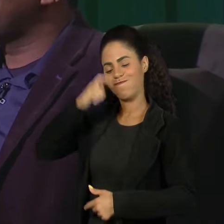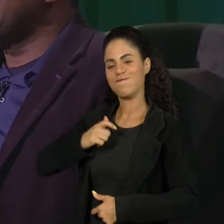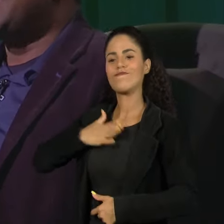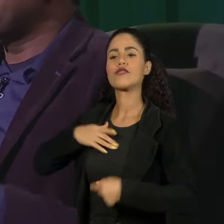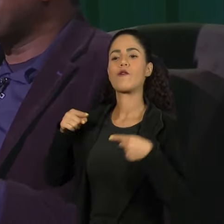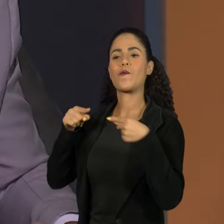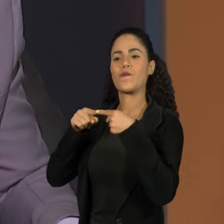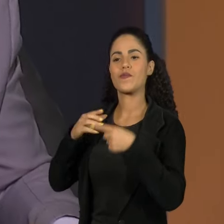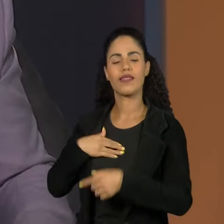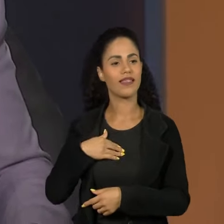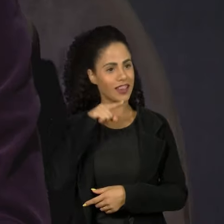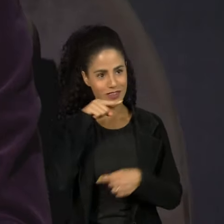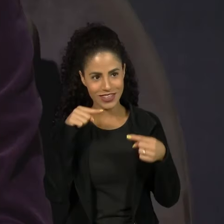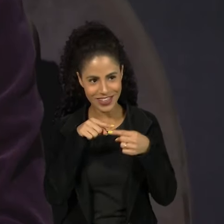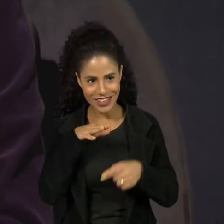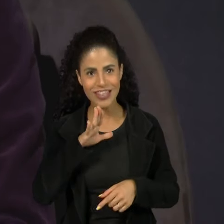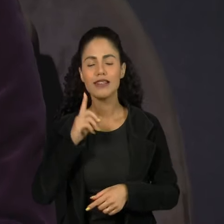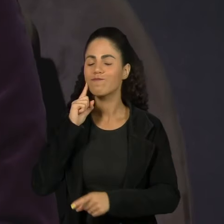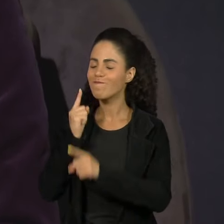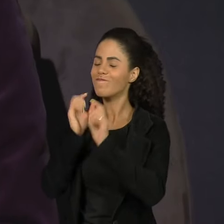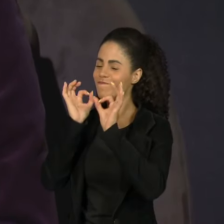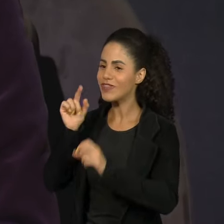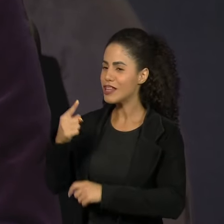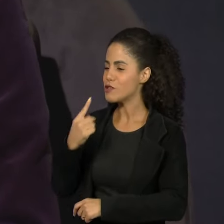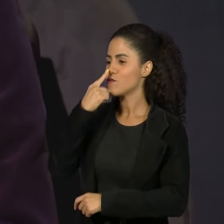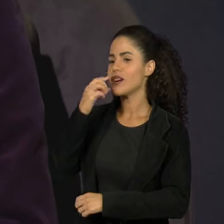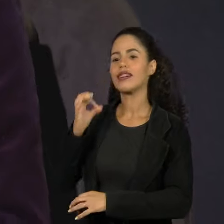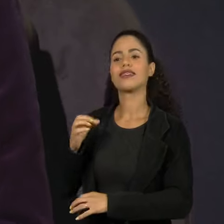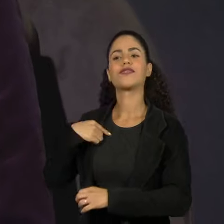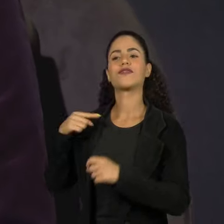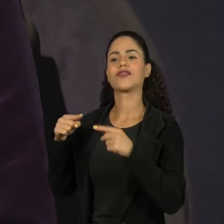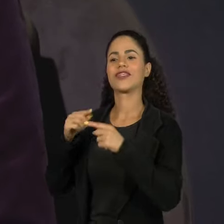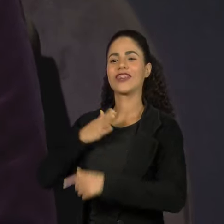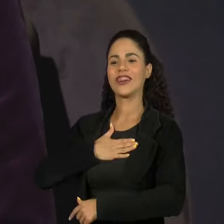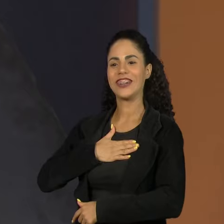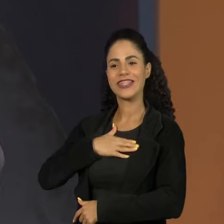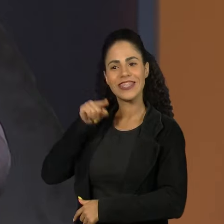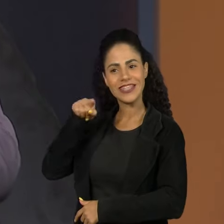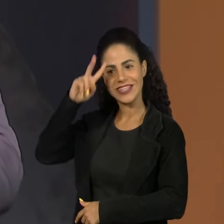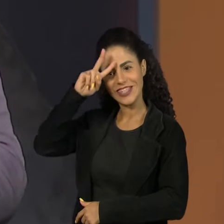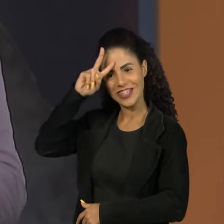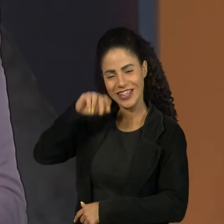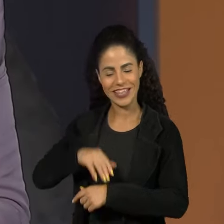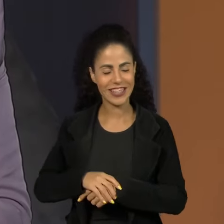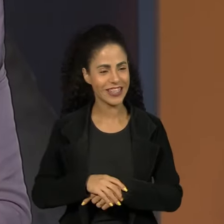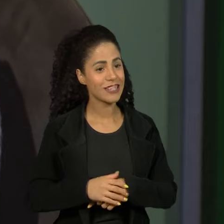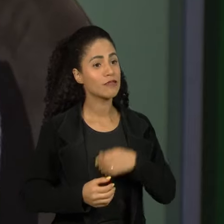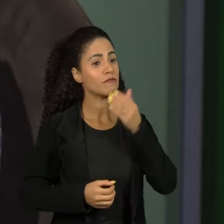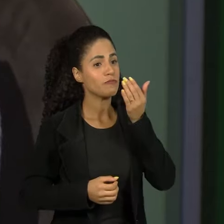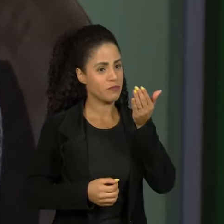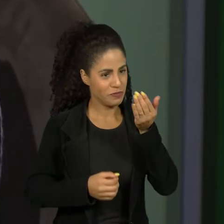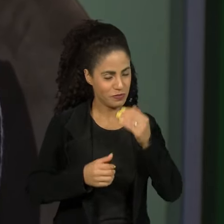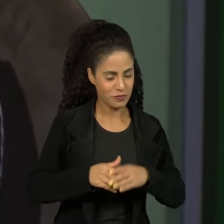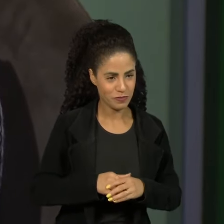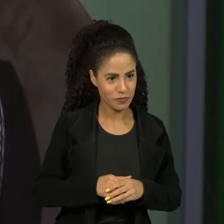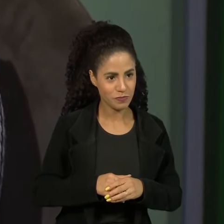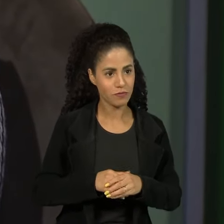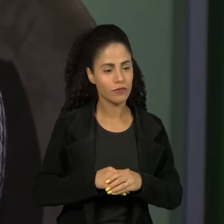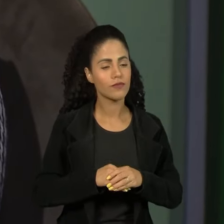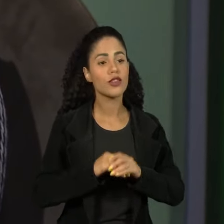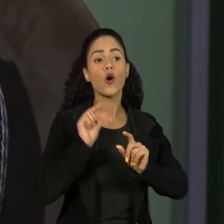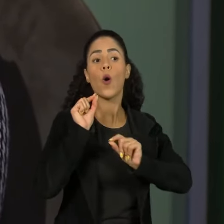faço. Essa é a minha praia. E essa é a minha praia. E eu estou surfando nessa onda da história. Doutora Caroline, o